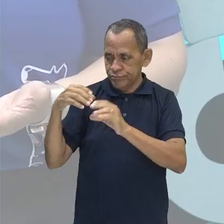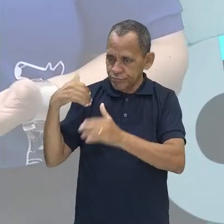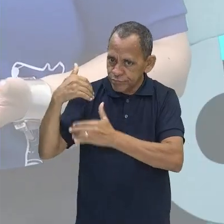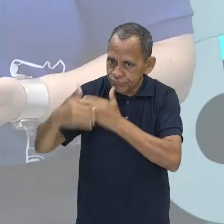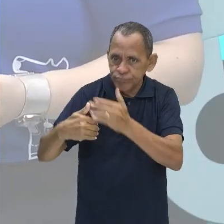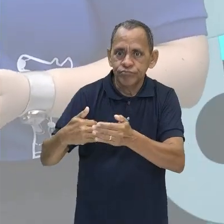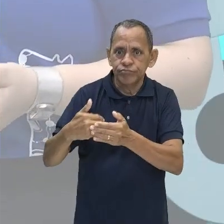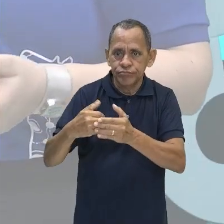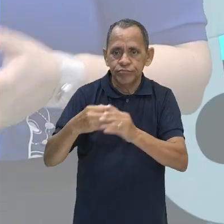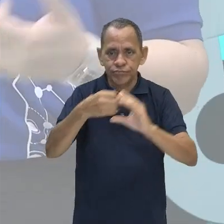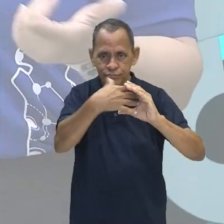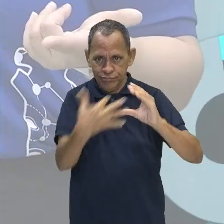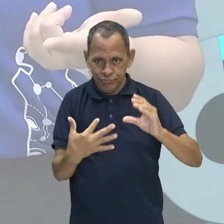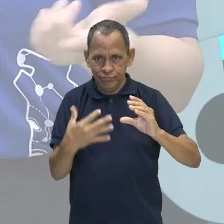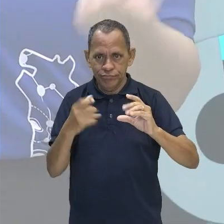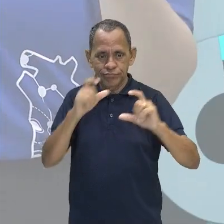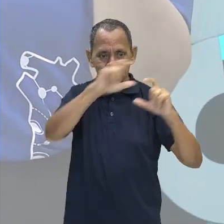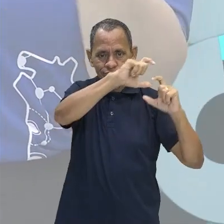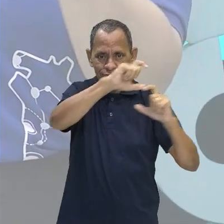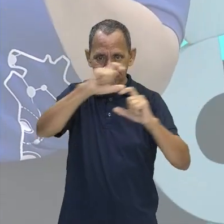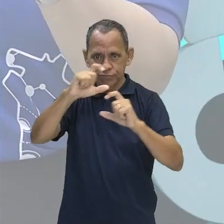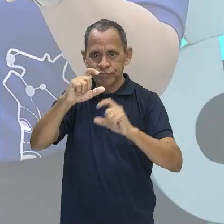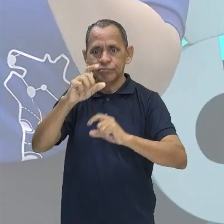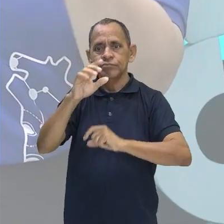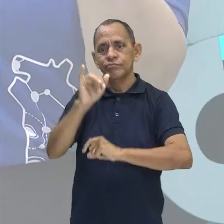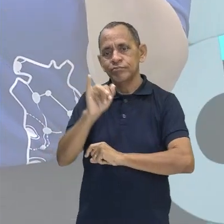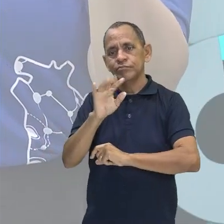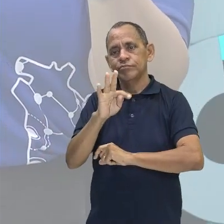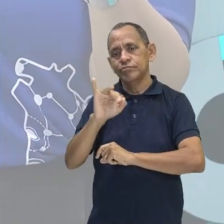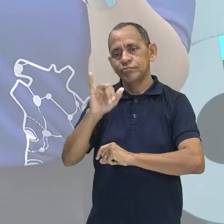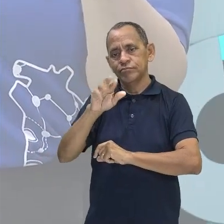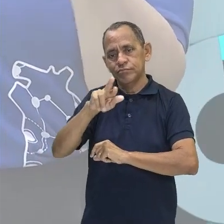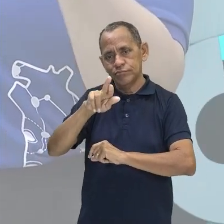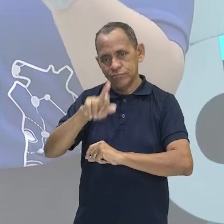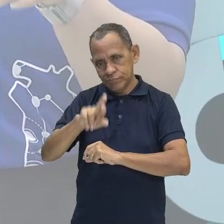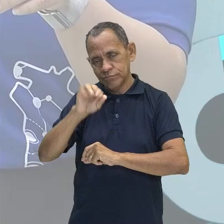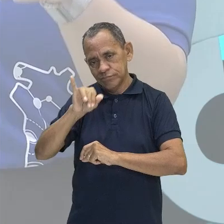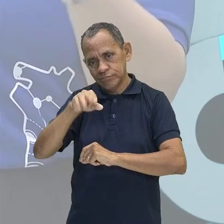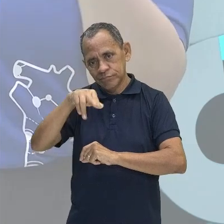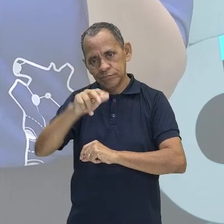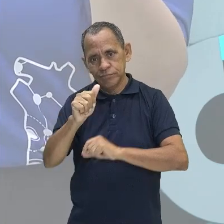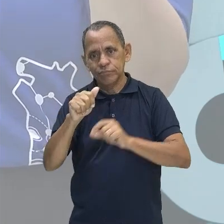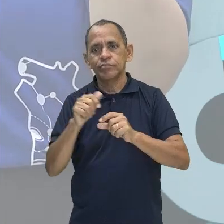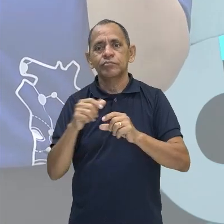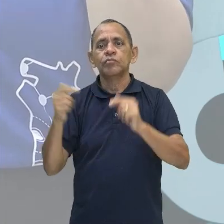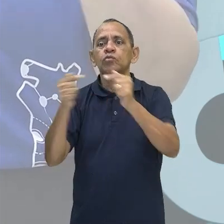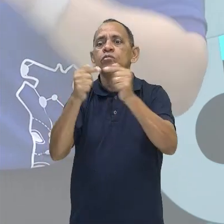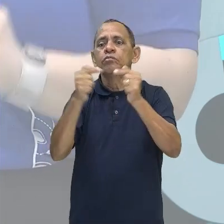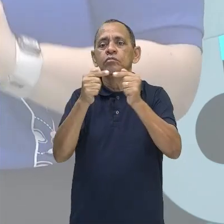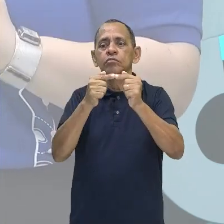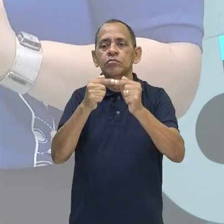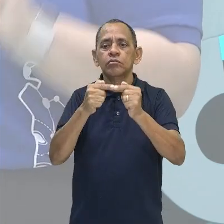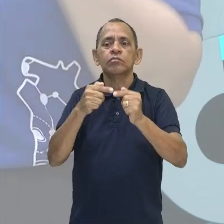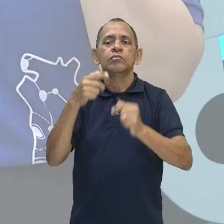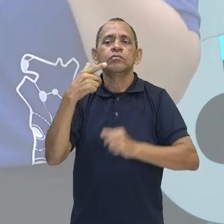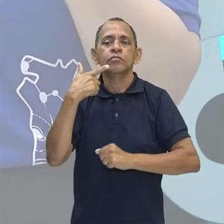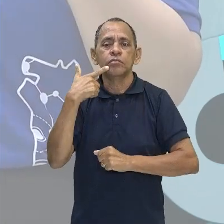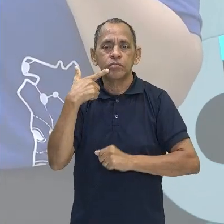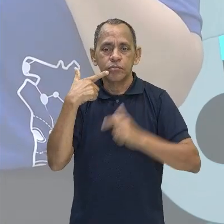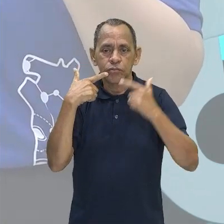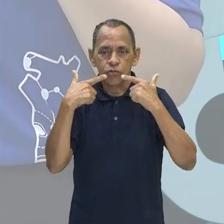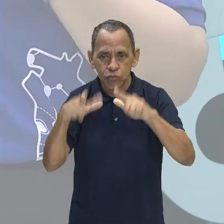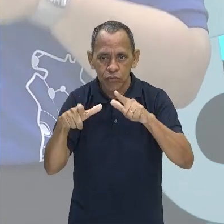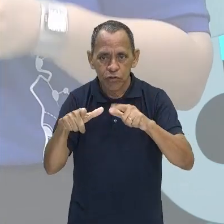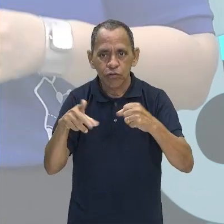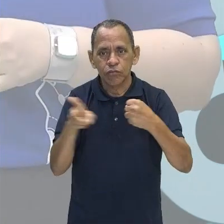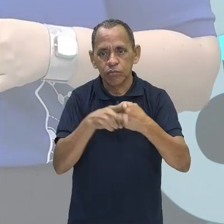tirinha, já observamos que essa linguagem é mista por combinar linguagem verbal e não verbal, ou seja, palavras e imagens,